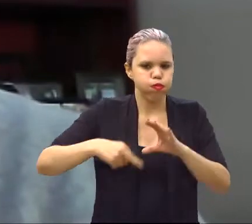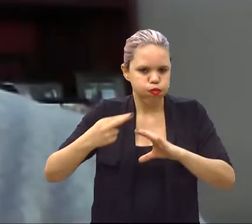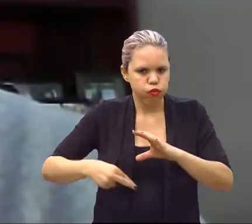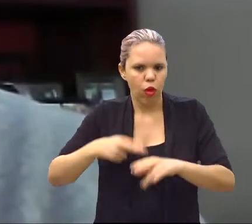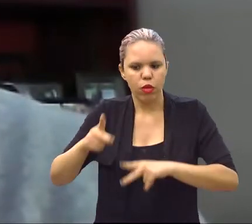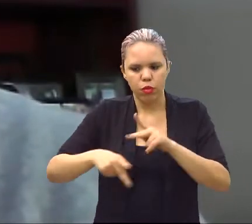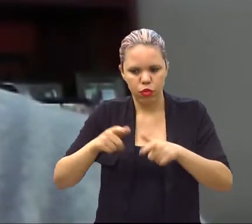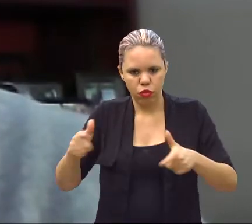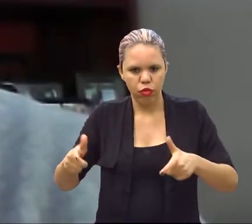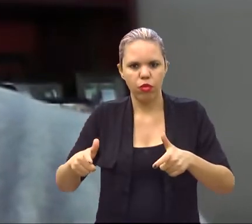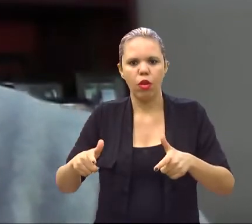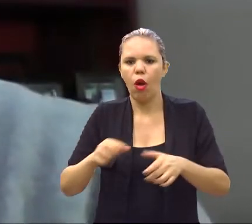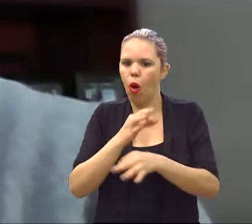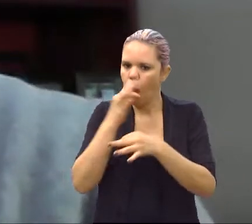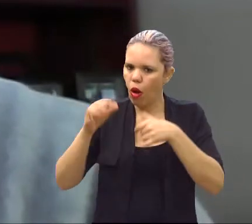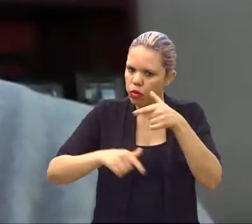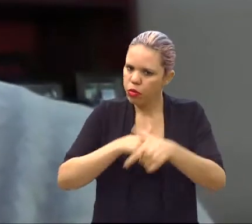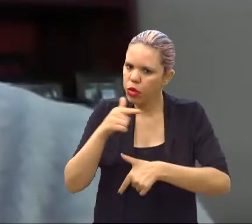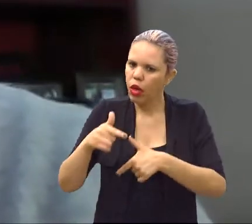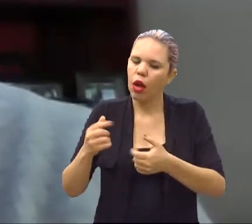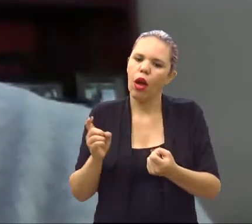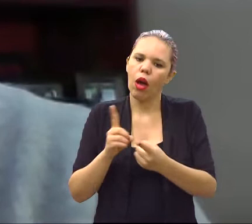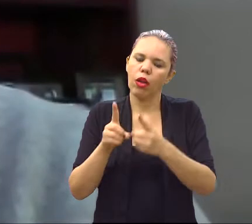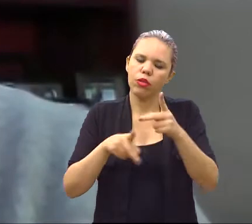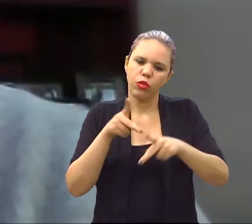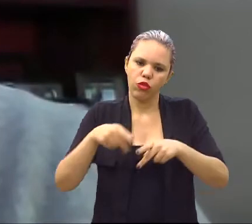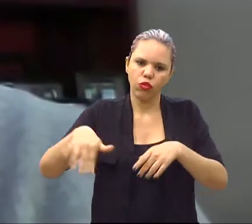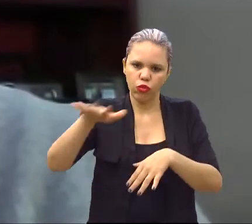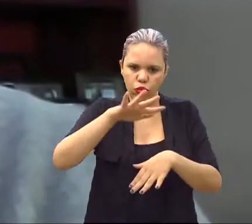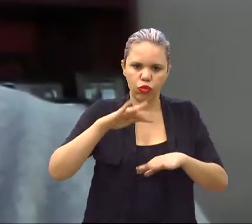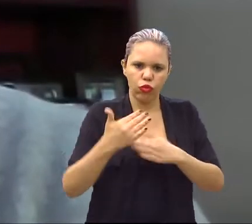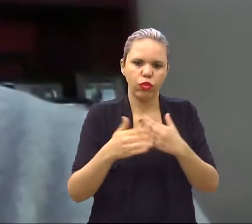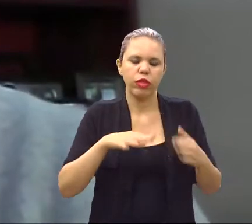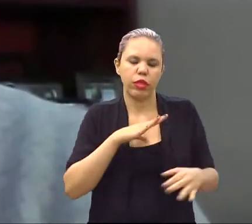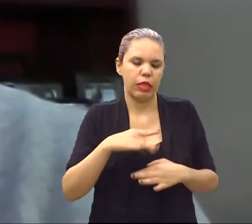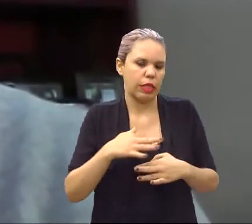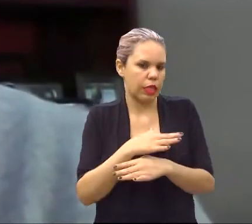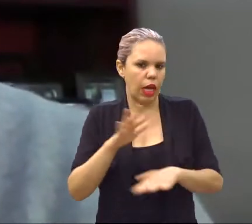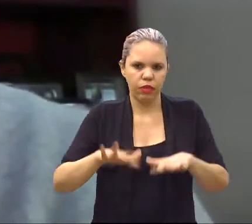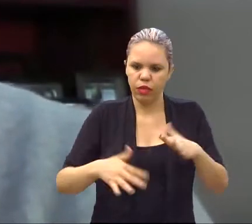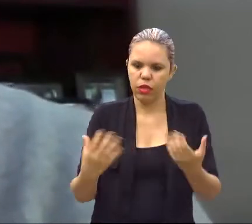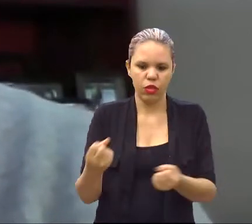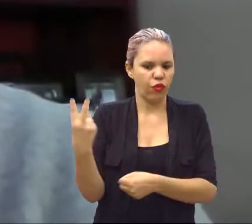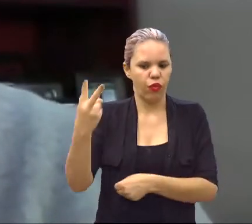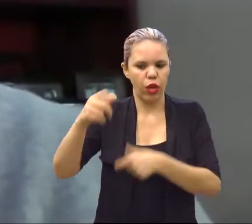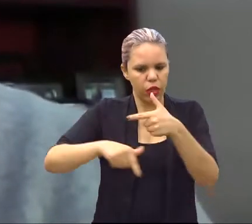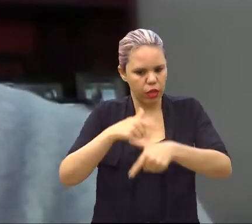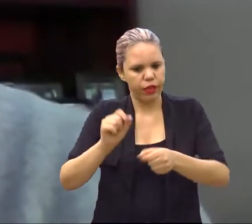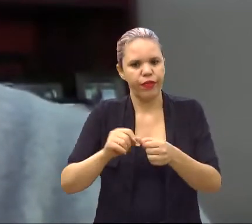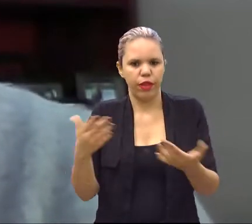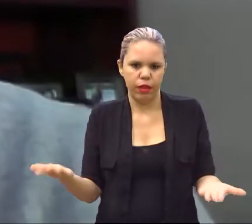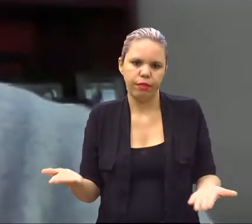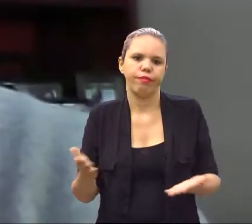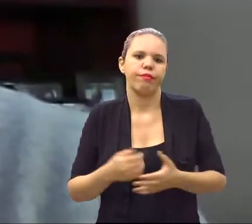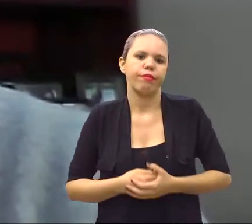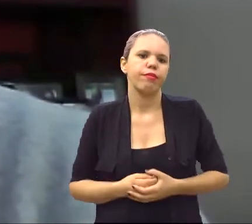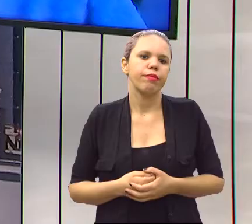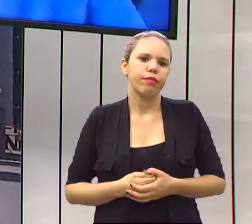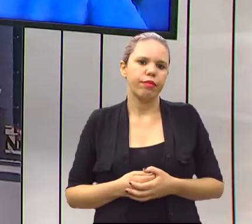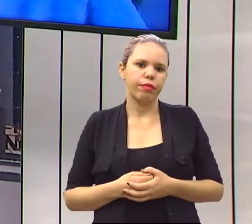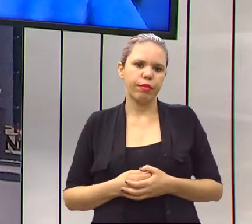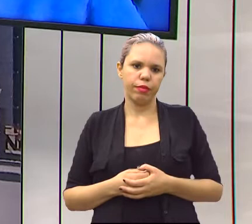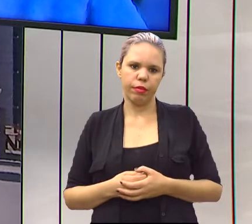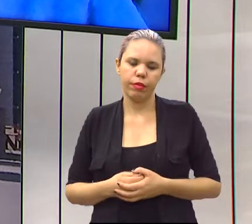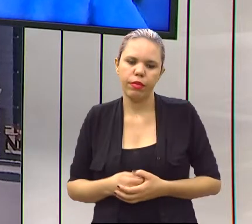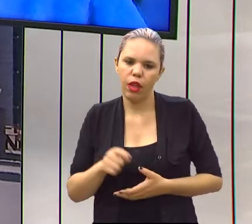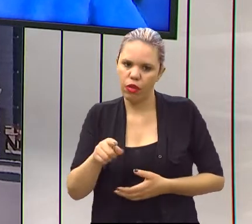da população que presta um grande serviço à comunidade e muitas vezes não são reconhecidos pelo trabalho que fazem.